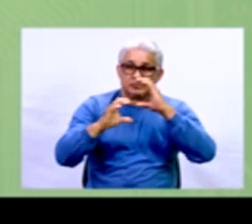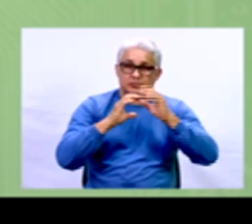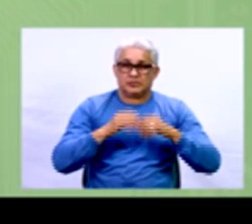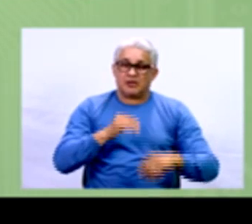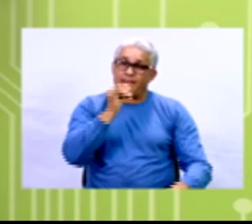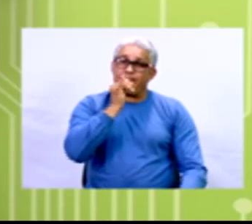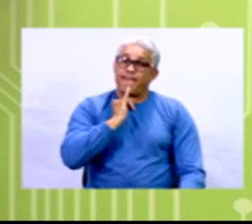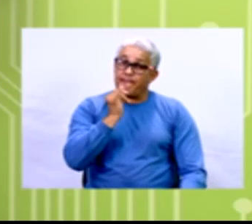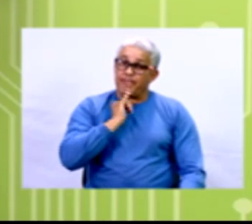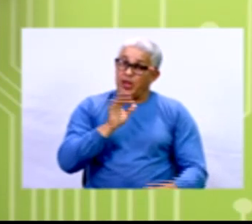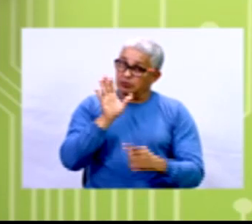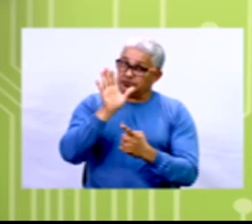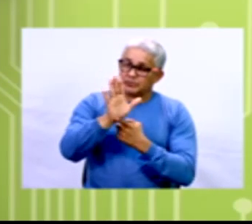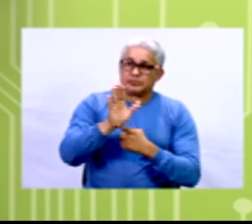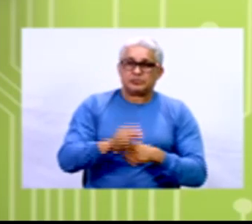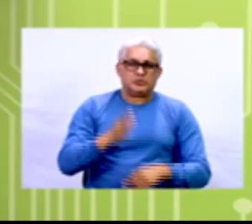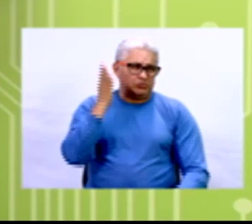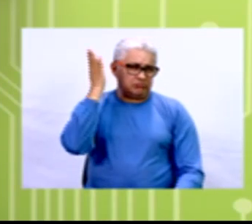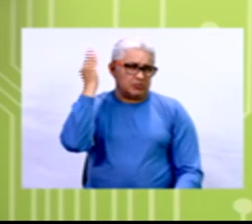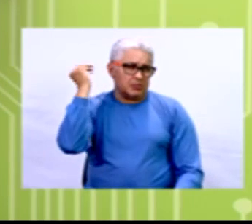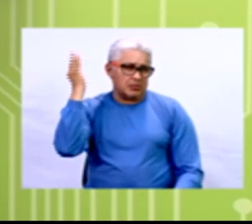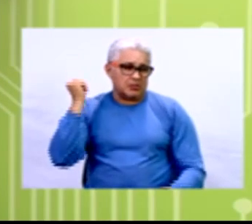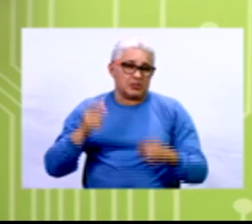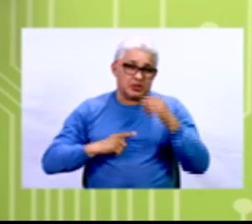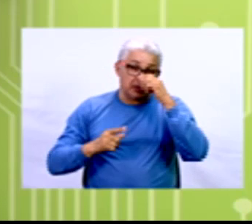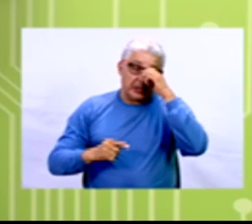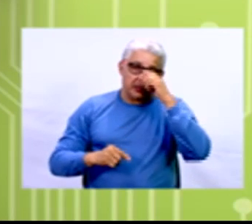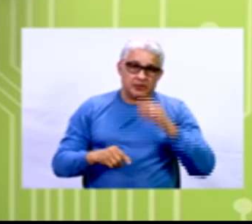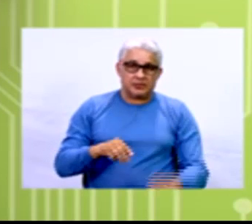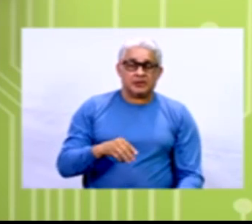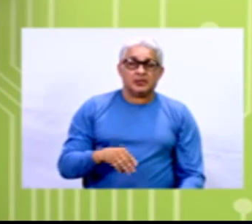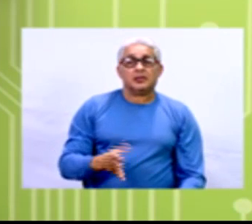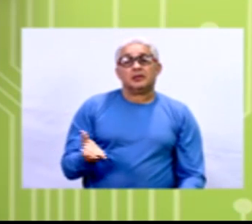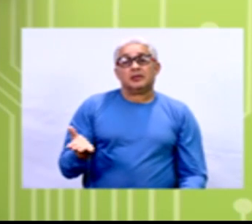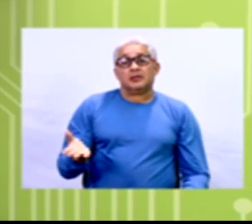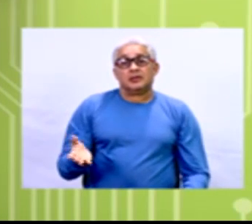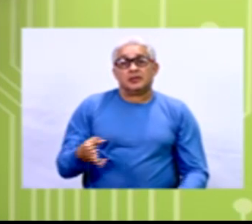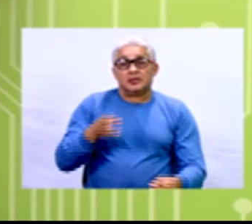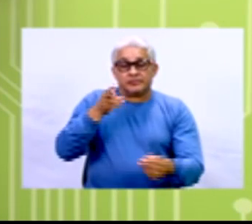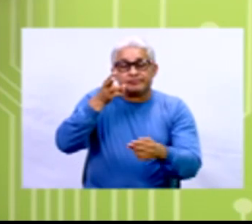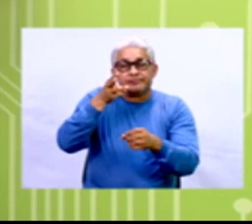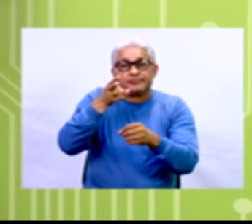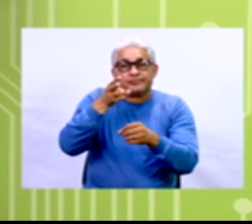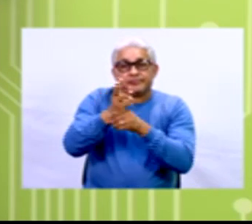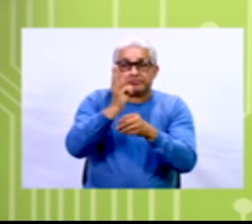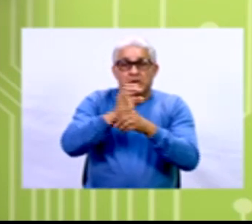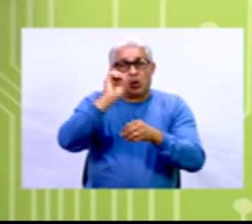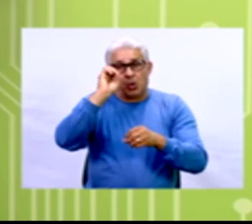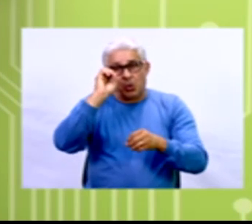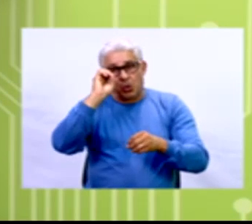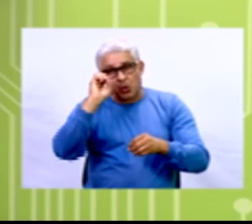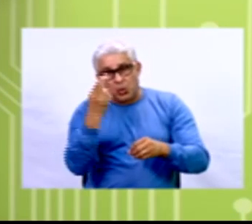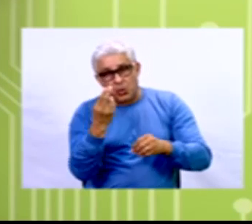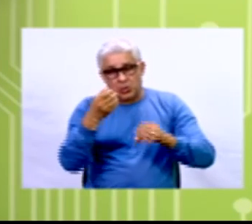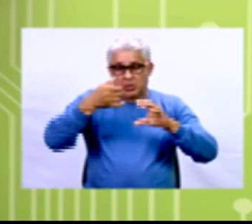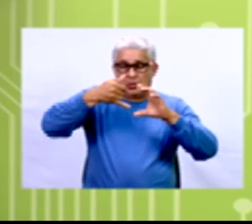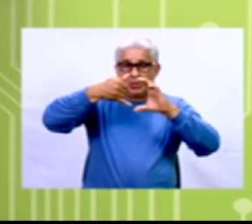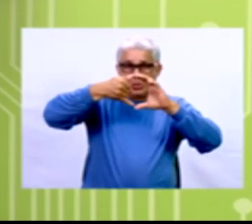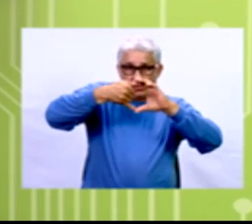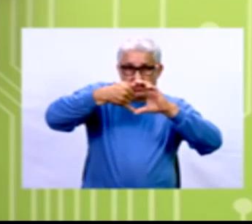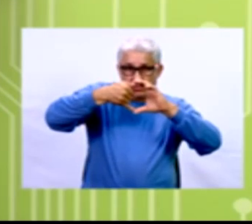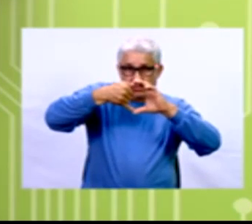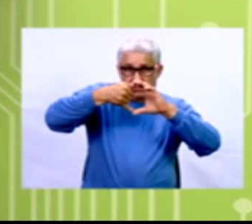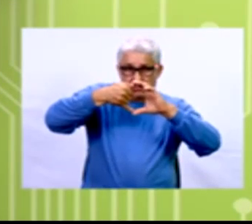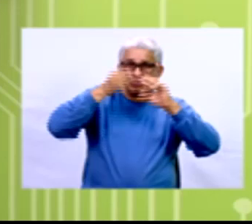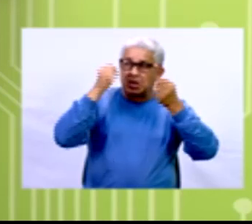dar exemplo, o mais popular aí que tem hoje em dia é o WhatsApp, que é um aplicativo onde eu utilizo para comunicar. Eu posso me